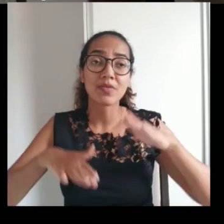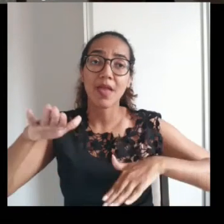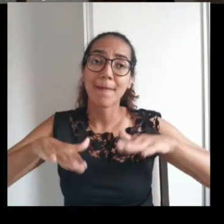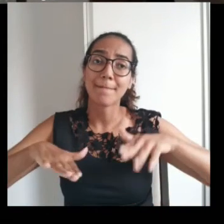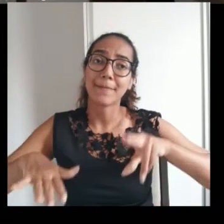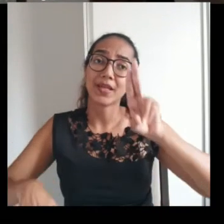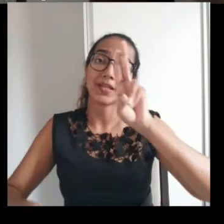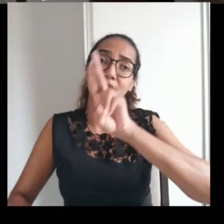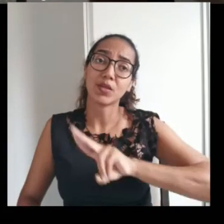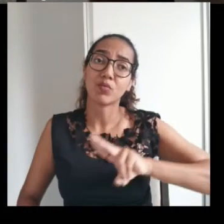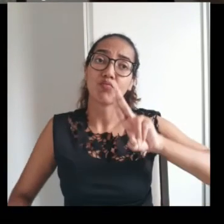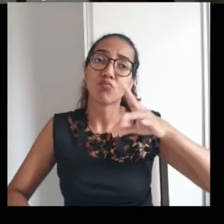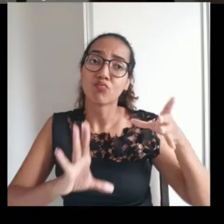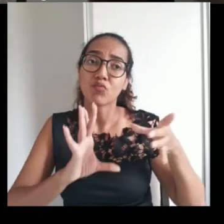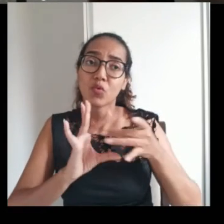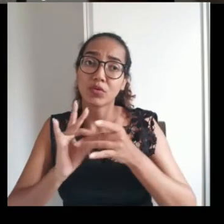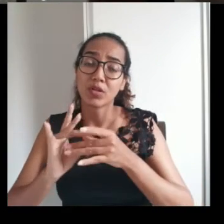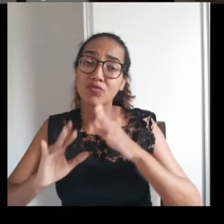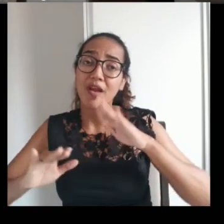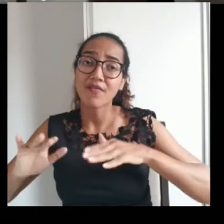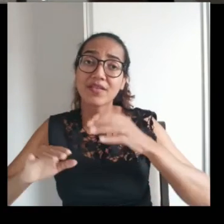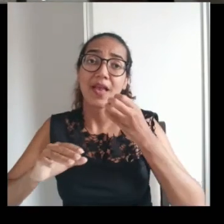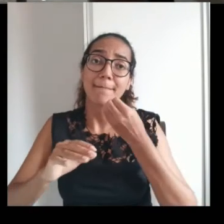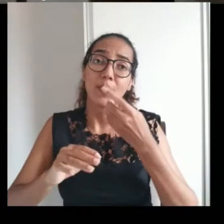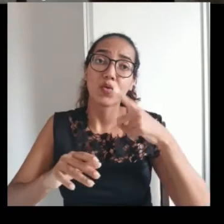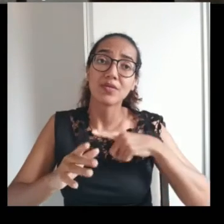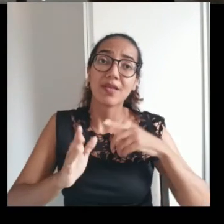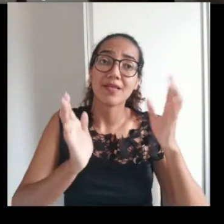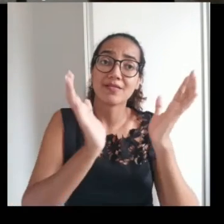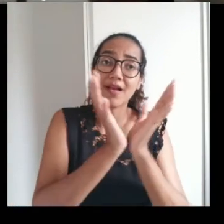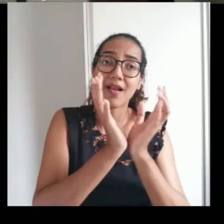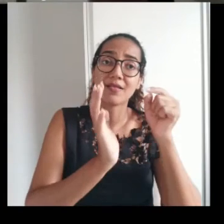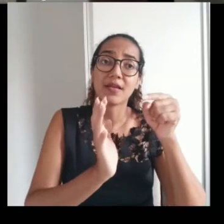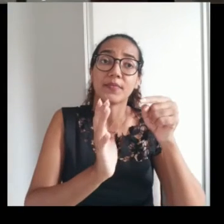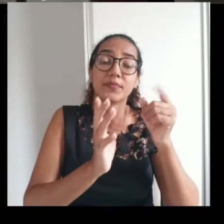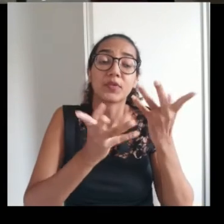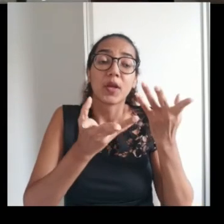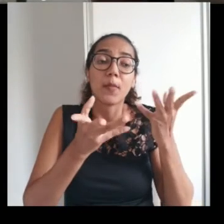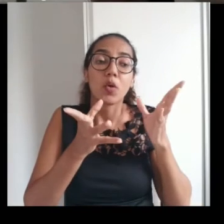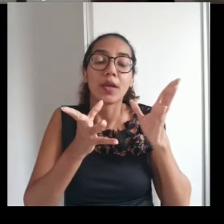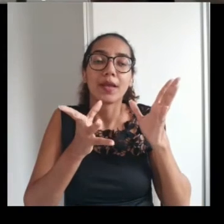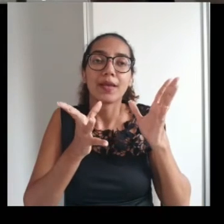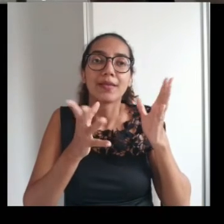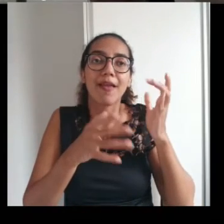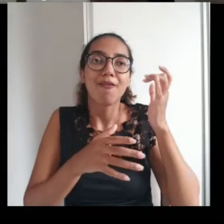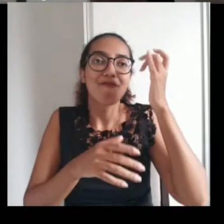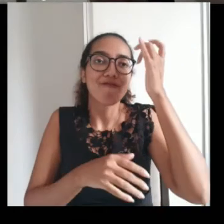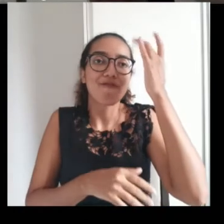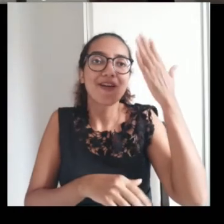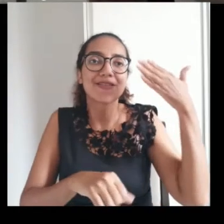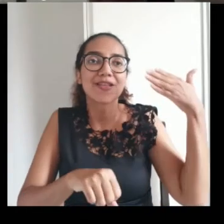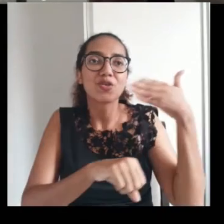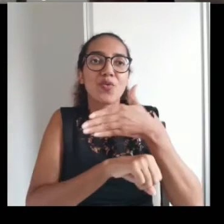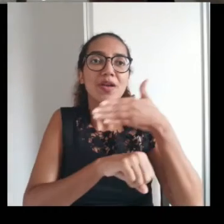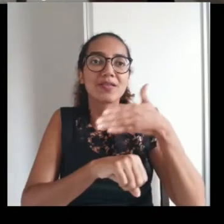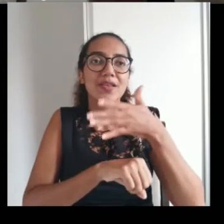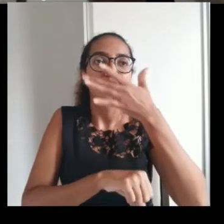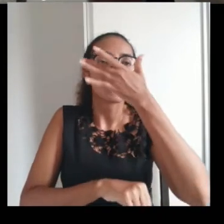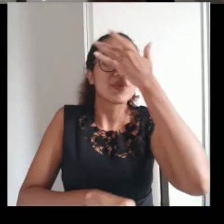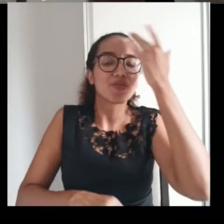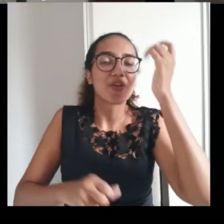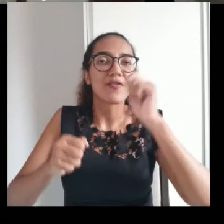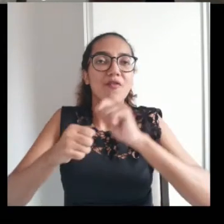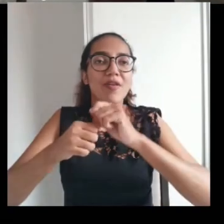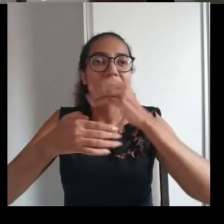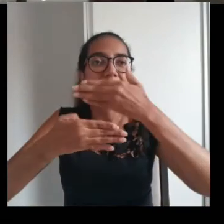classe aqui, porque ela centraliza o acesso, facilita. Todo mundo que for construir as telas sabe que tem que chamar uma classe